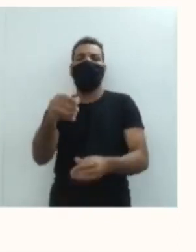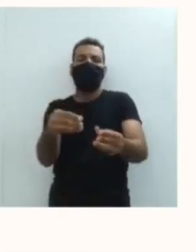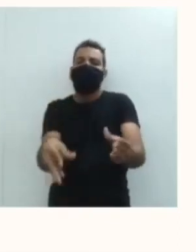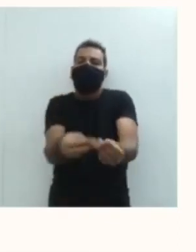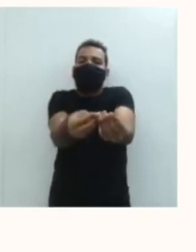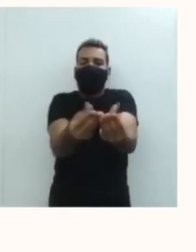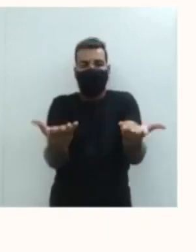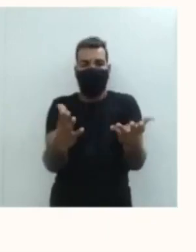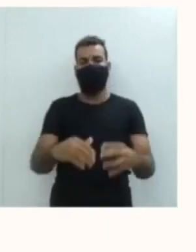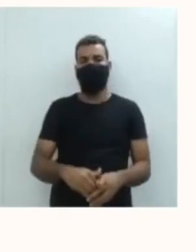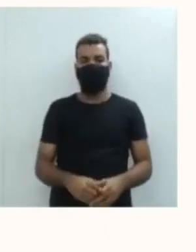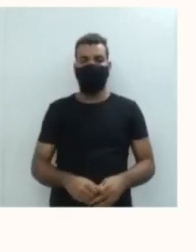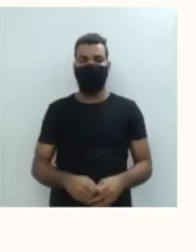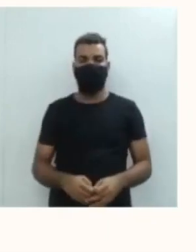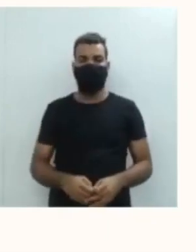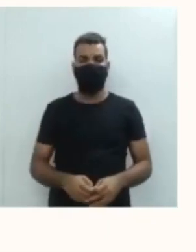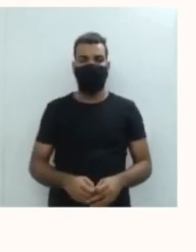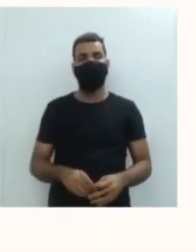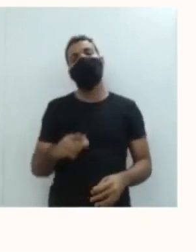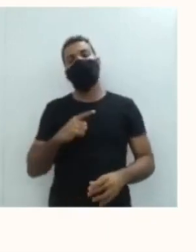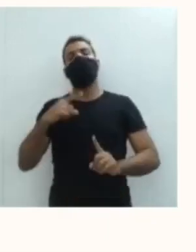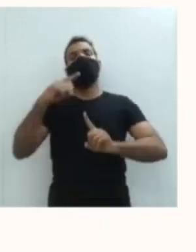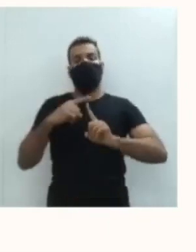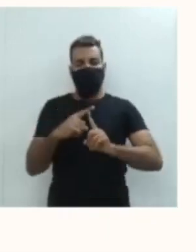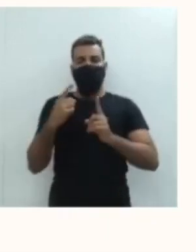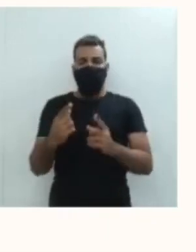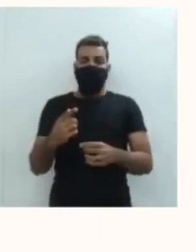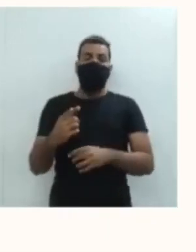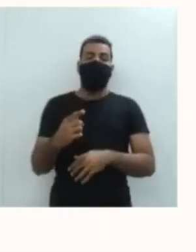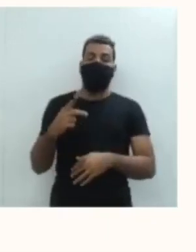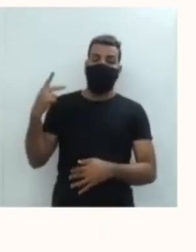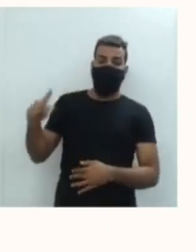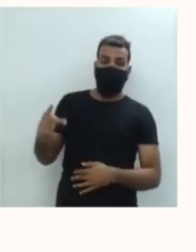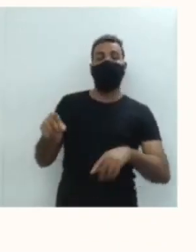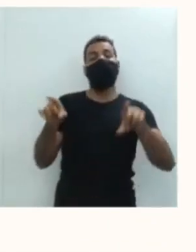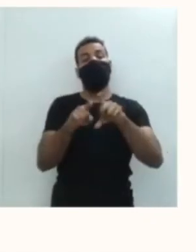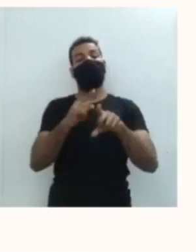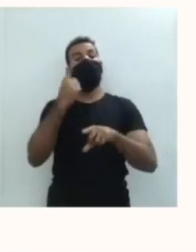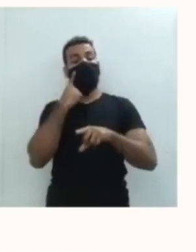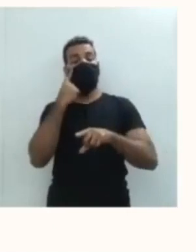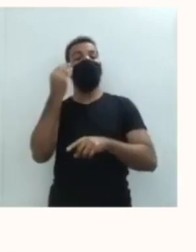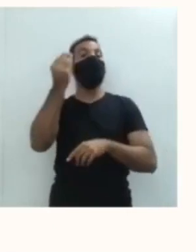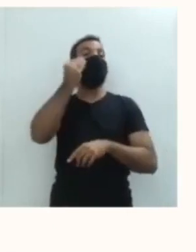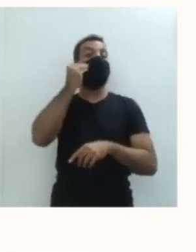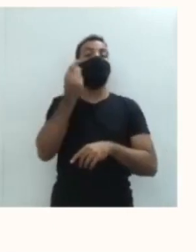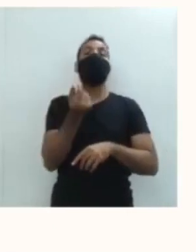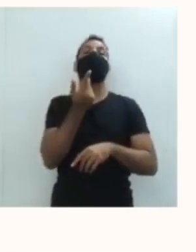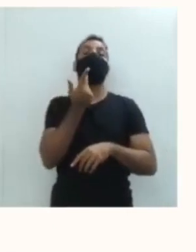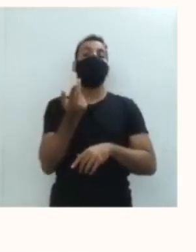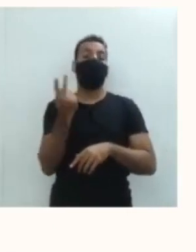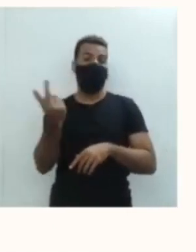cortesia onde temos o nosso atributo Private tipo de Cortesia o getset dele e aqui nós vamos verificar qual é o valor